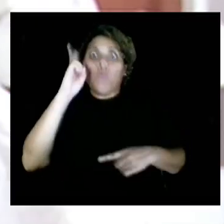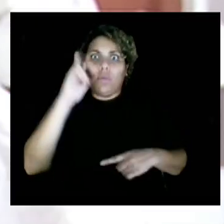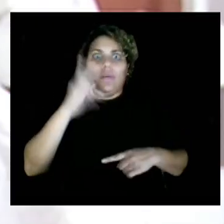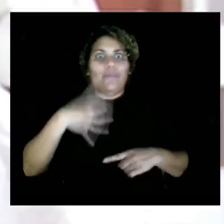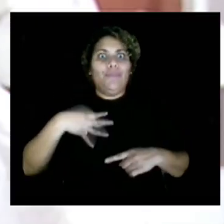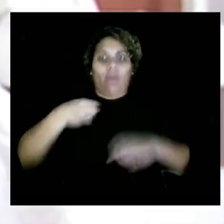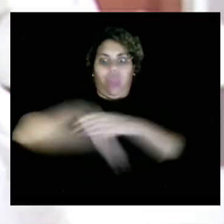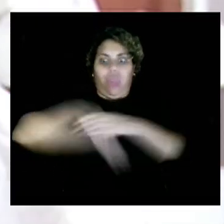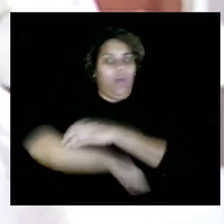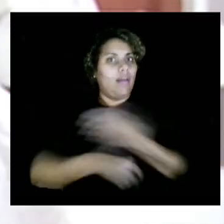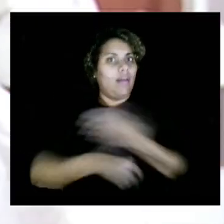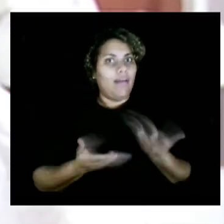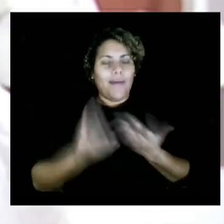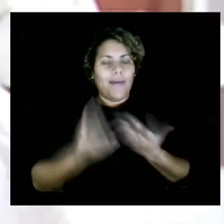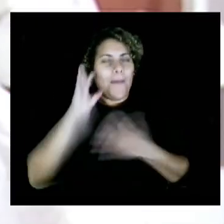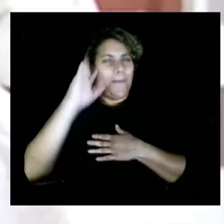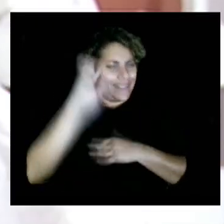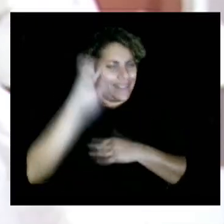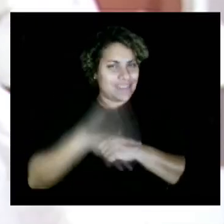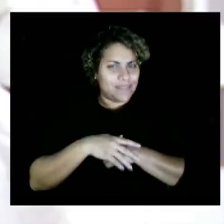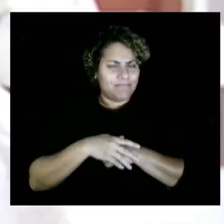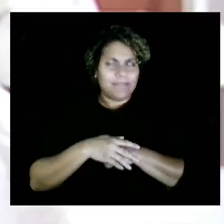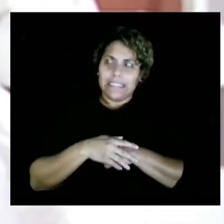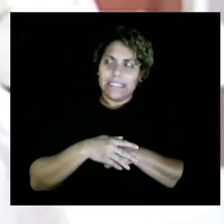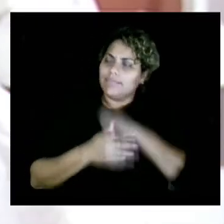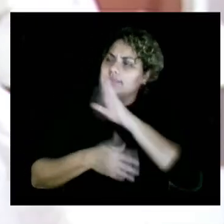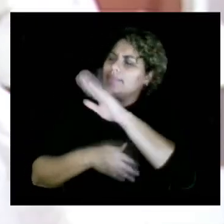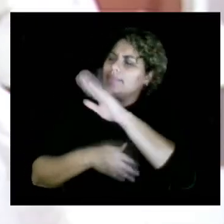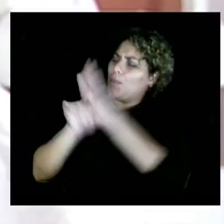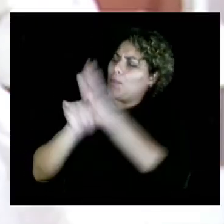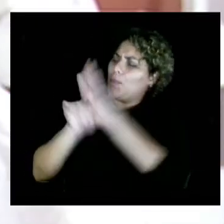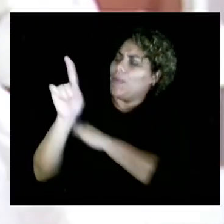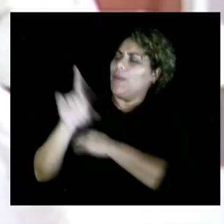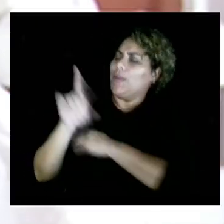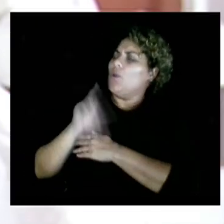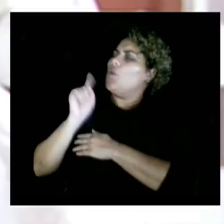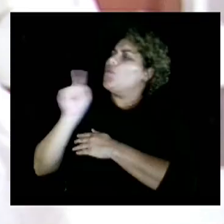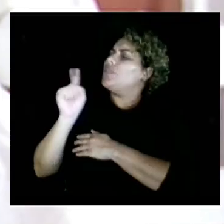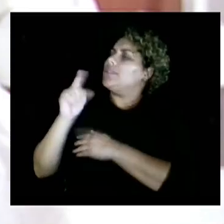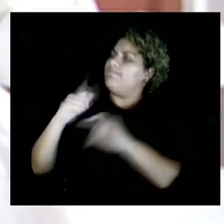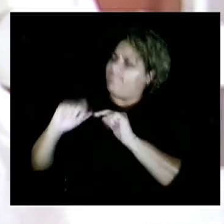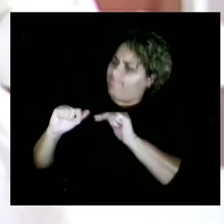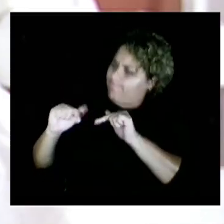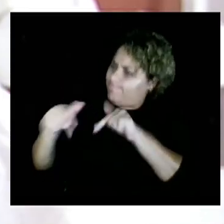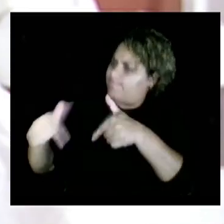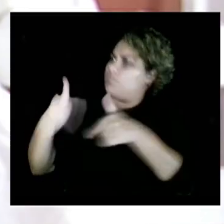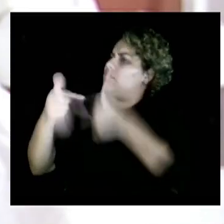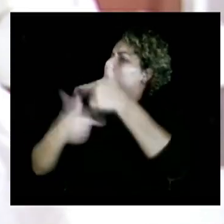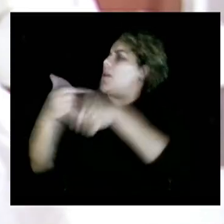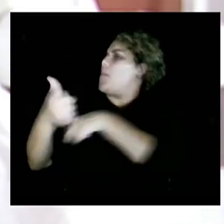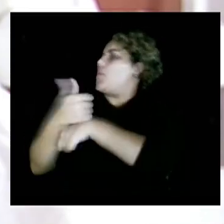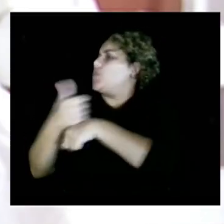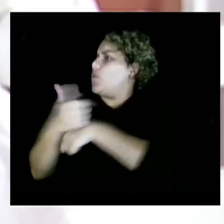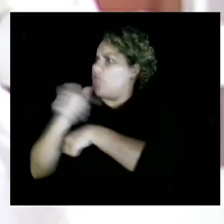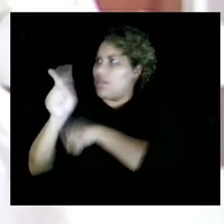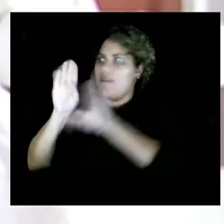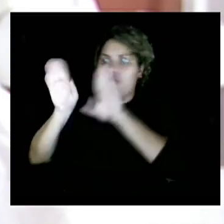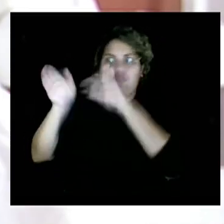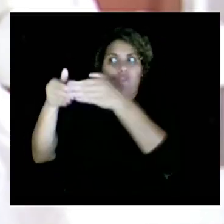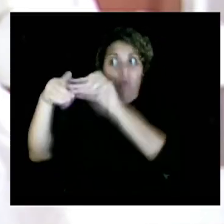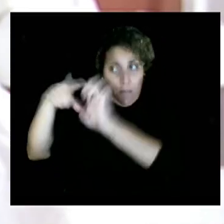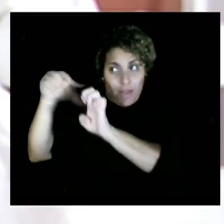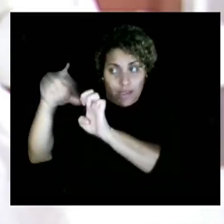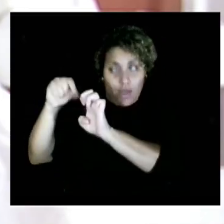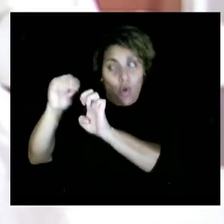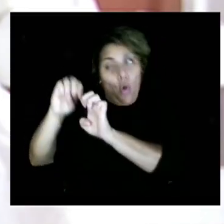primeiro momento em que você se dedicou à profissão, você já foi empreender ou você foi ainda trabalhar